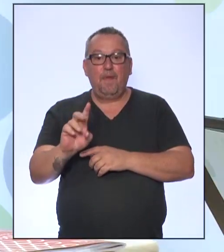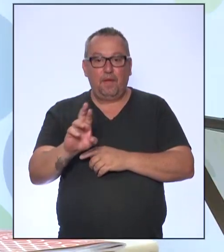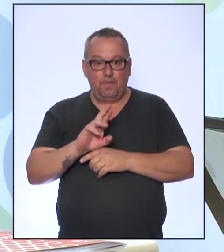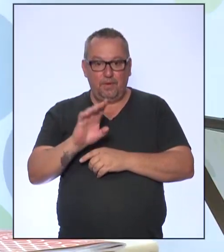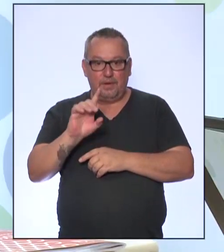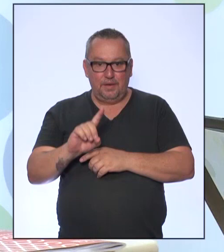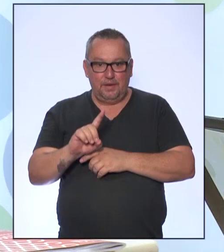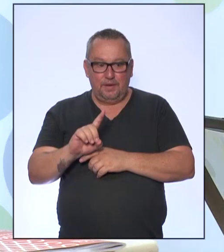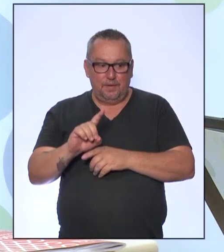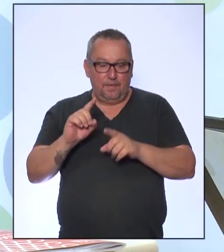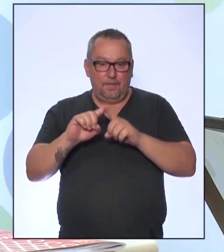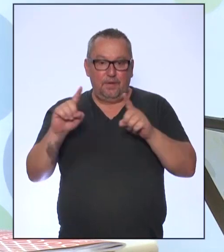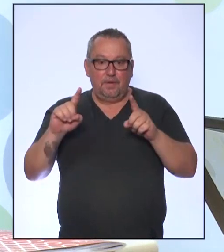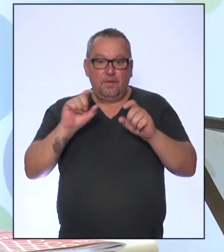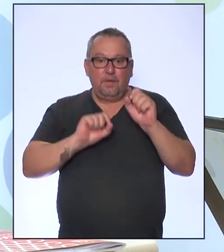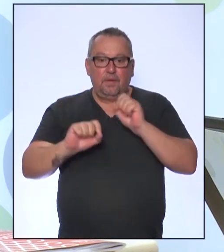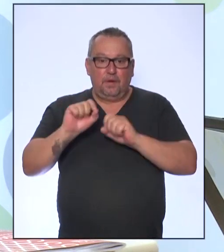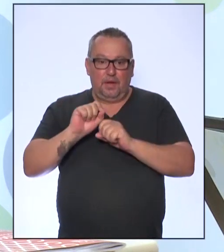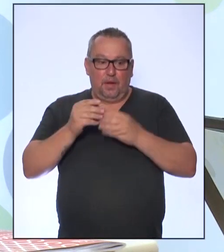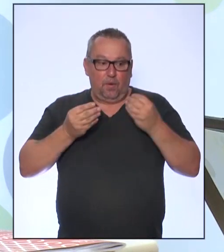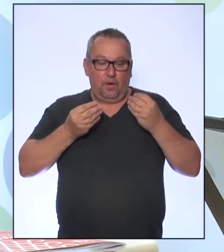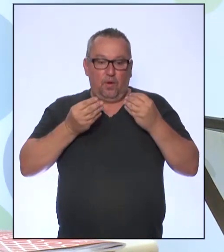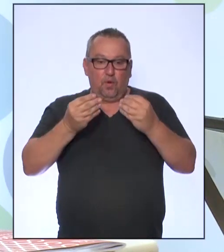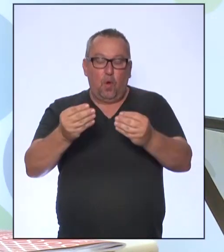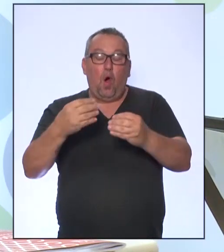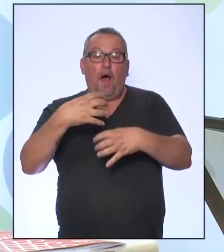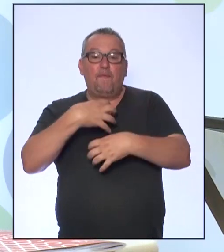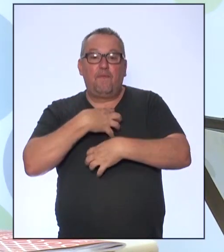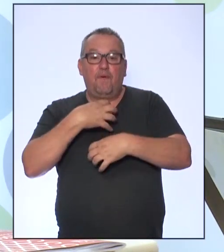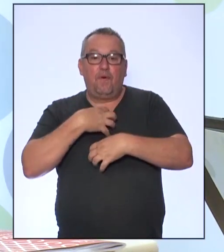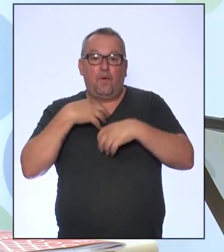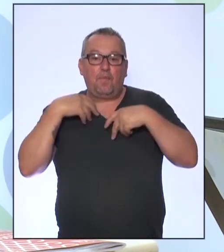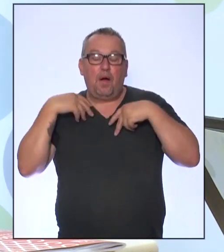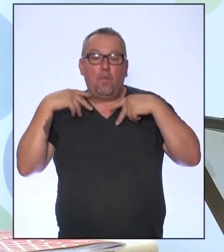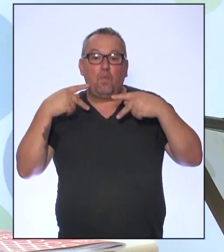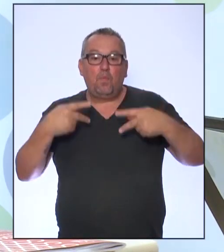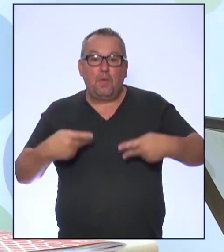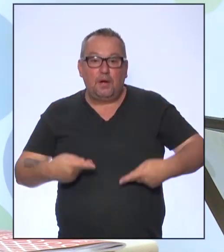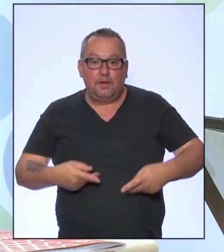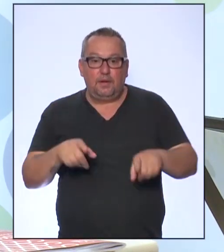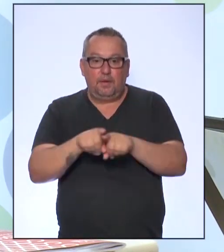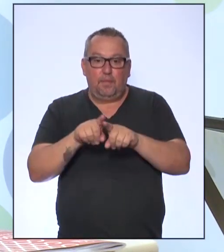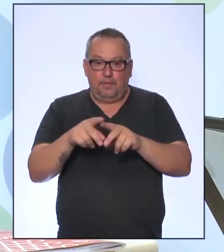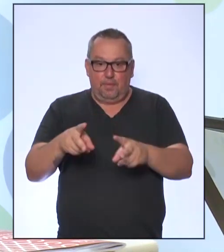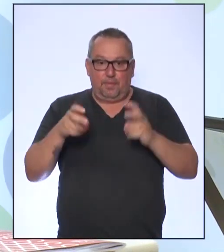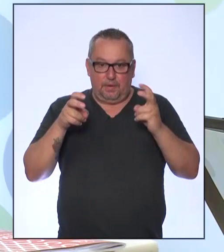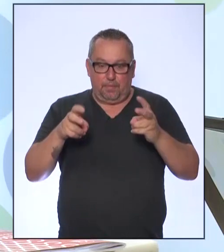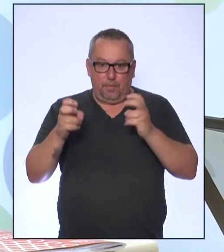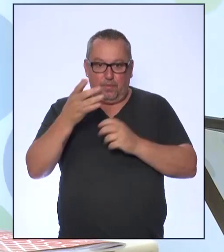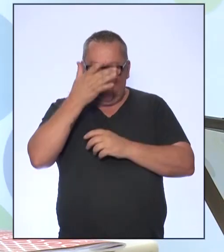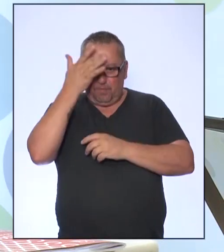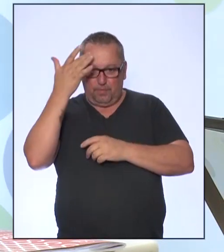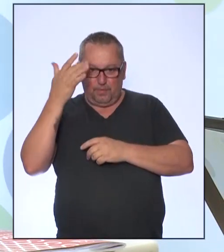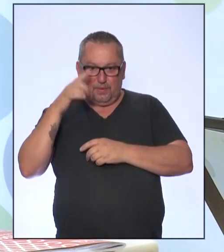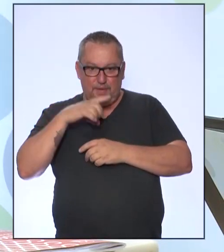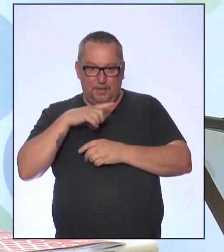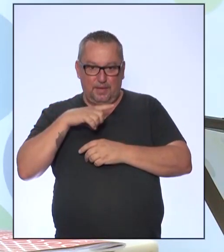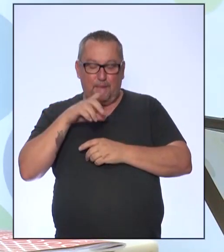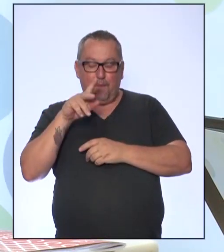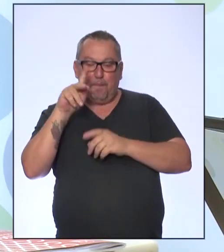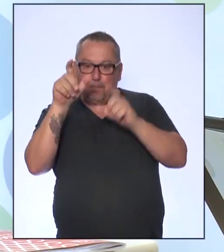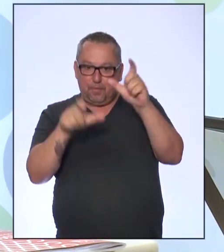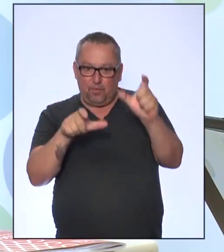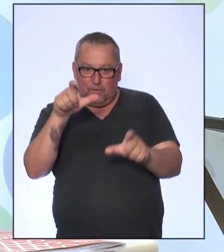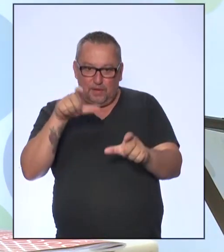D é a personificação. Por quê? Olha só, em relação aos personagens, vocês perceberam que os personagens, eles